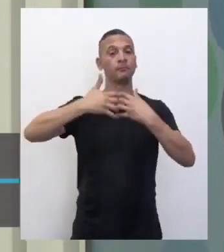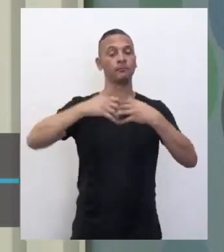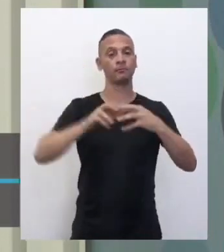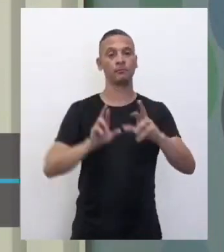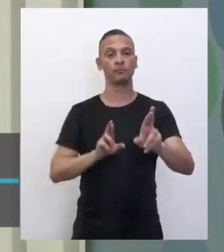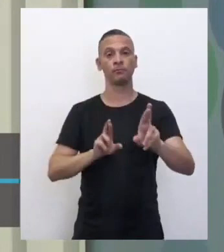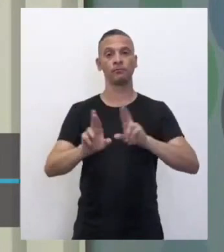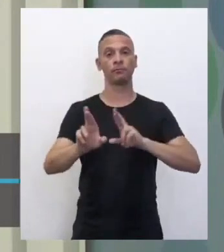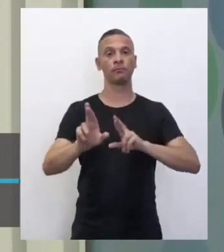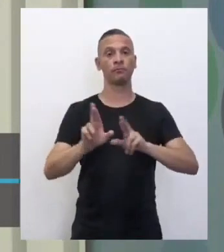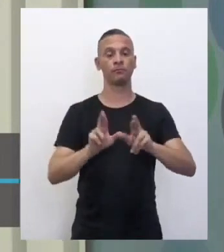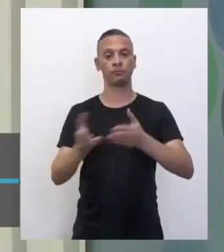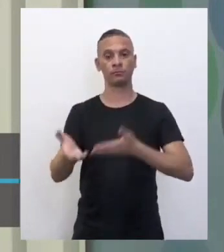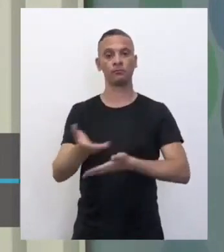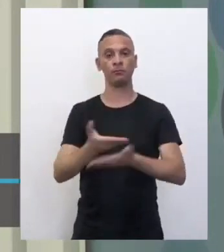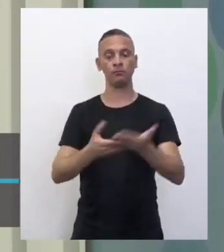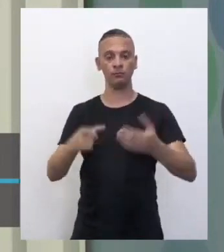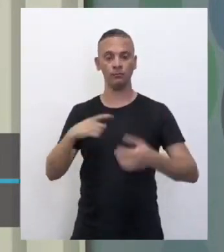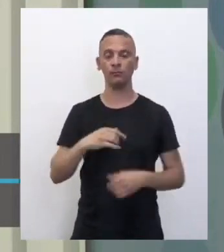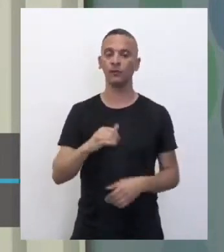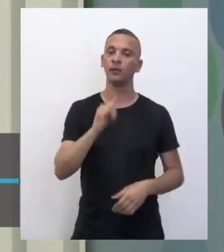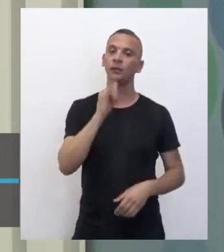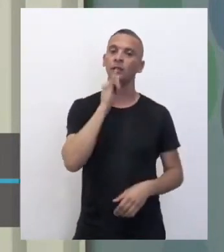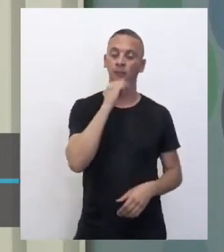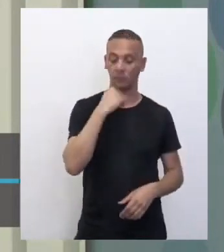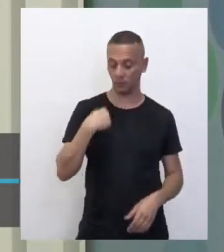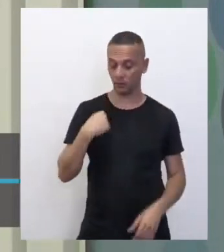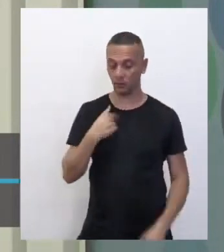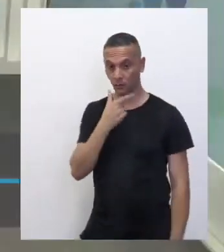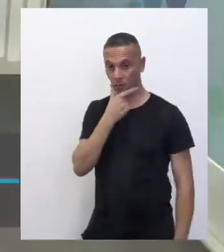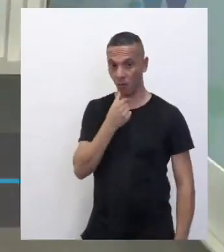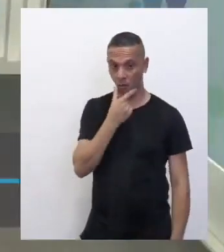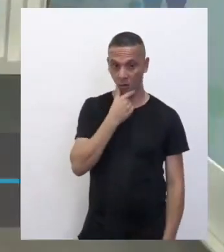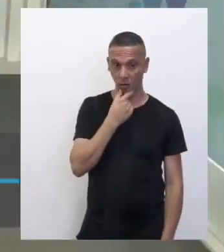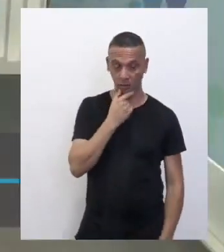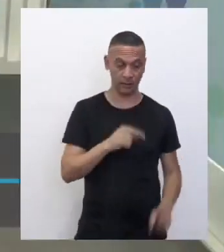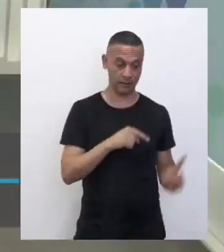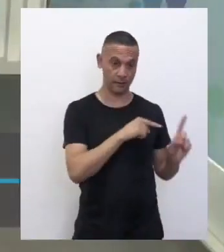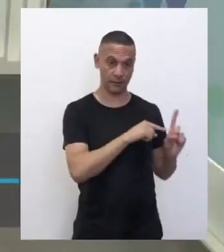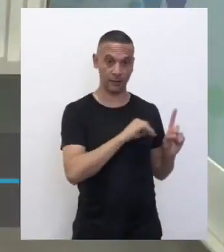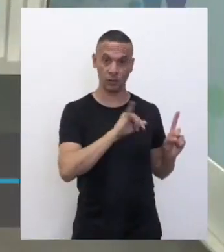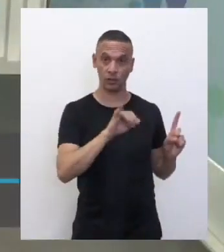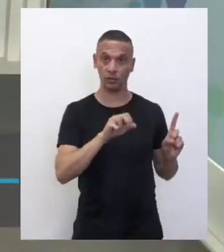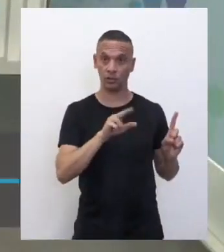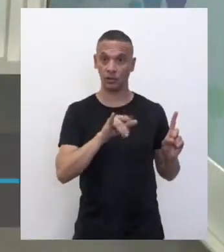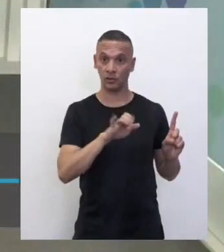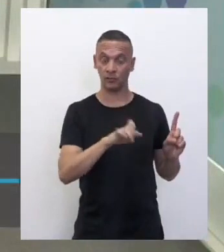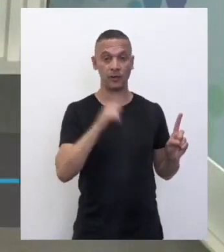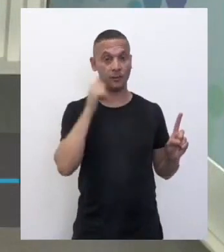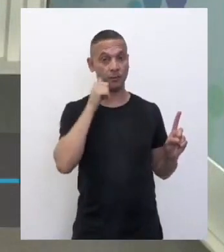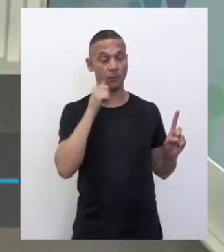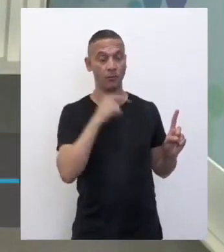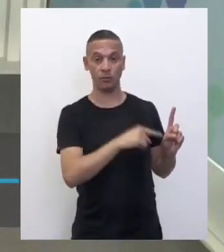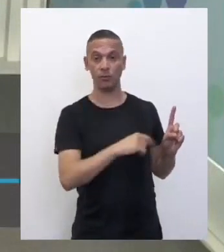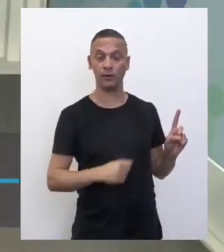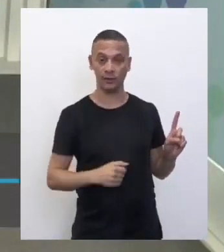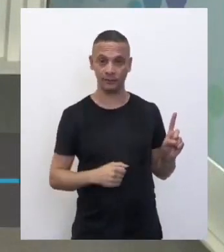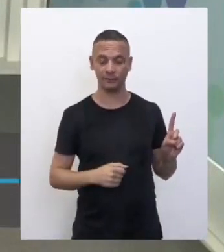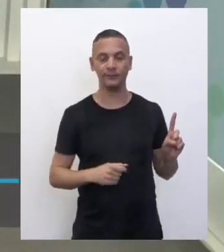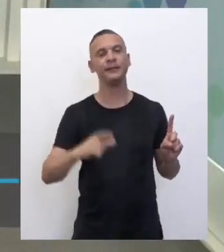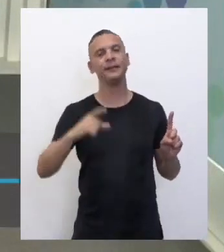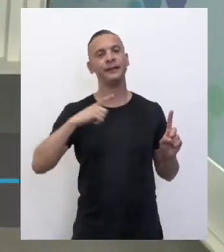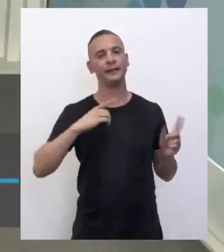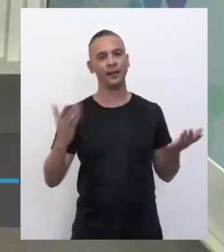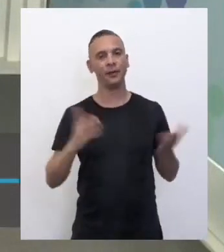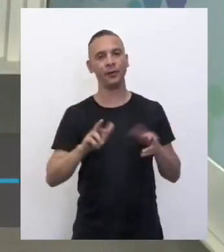eu. Vamos nos colocar, por exemplo, eu sou o homem, a Jennifer é mulher, e a gente sabe que a gente vive numa sociedade onde ainda existe uma